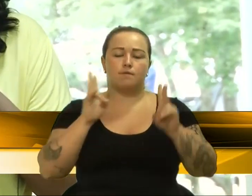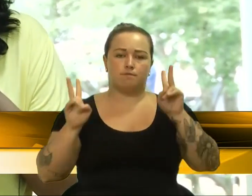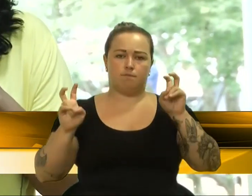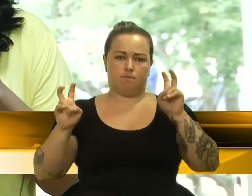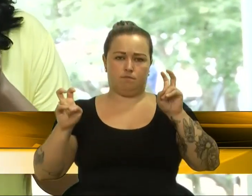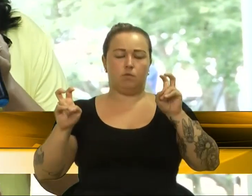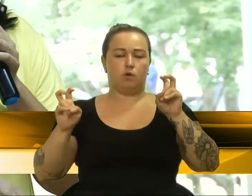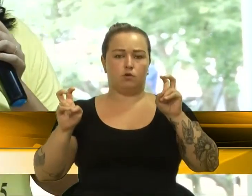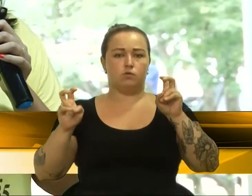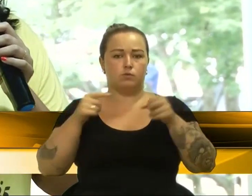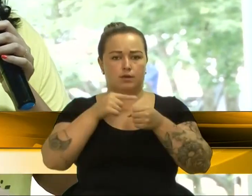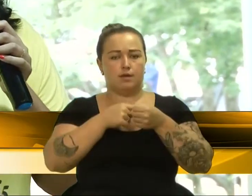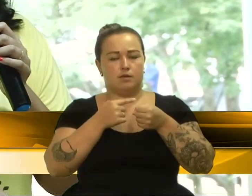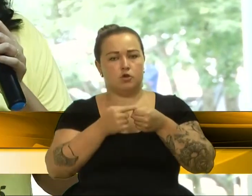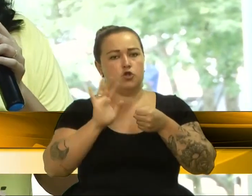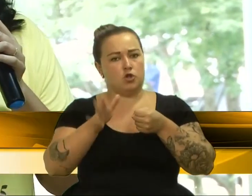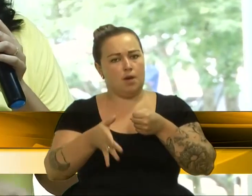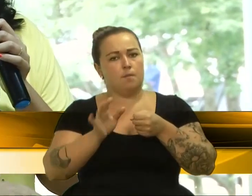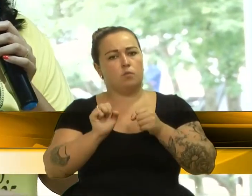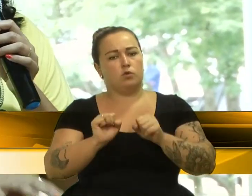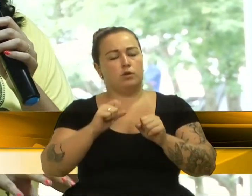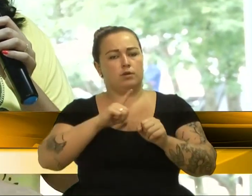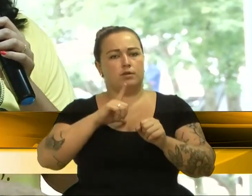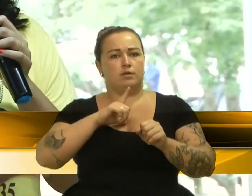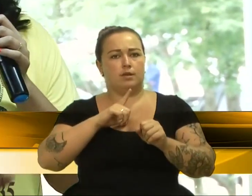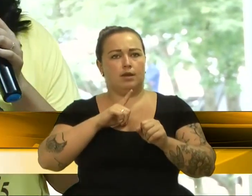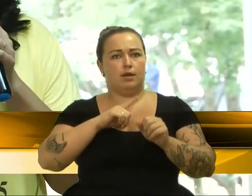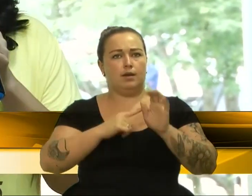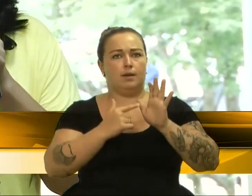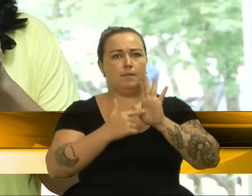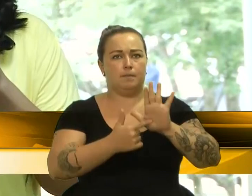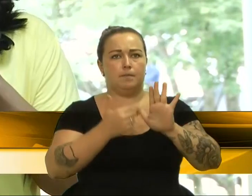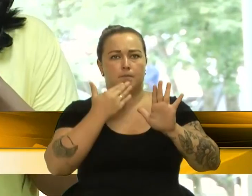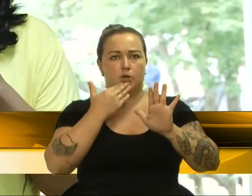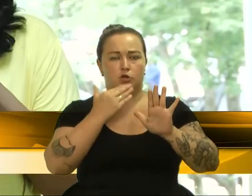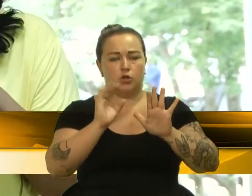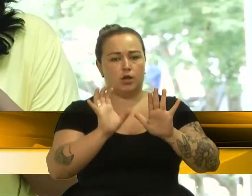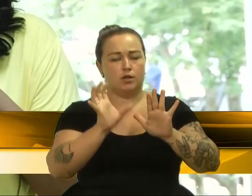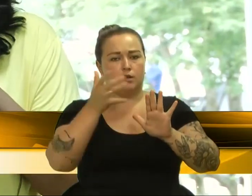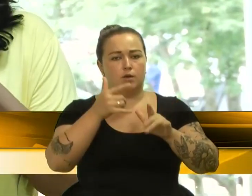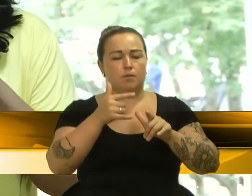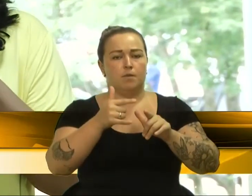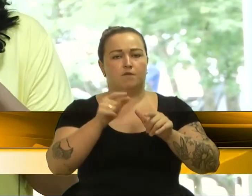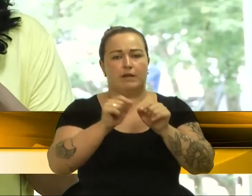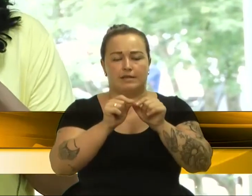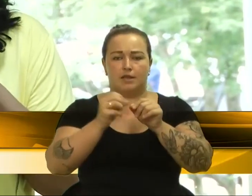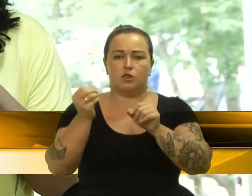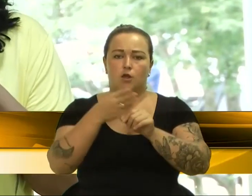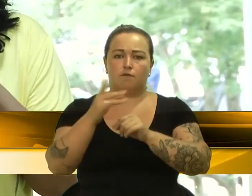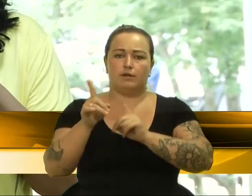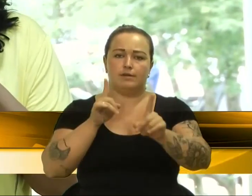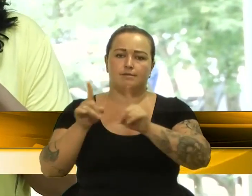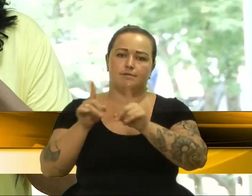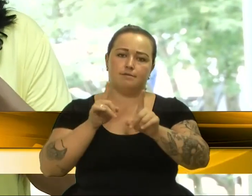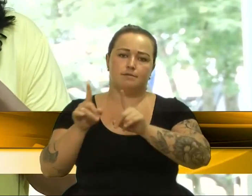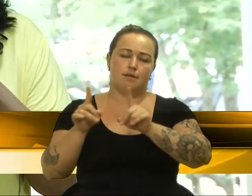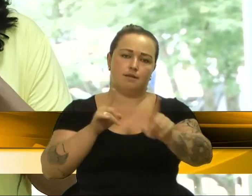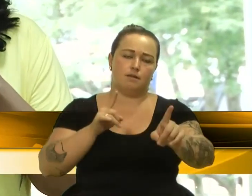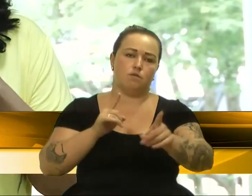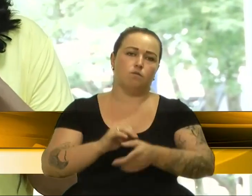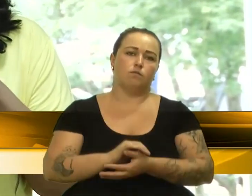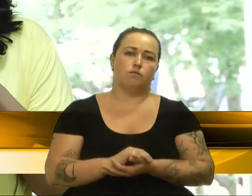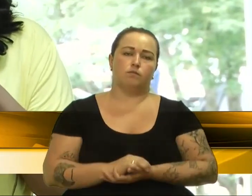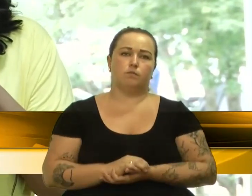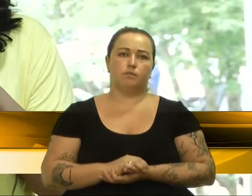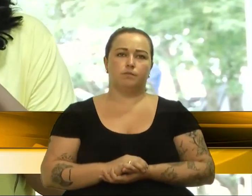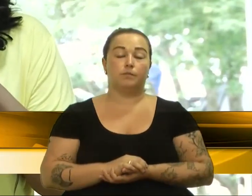de hoje, e poderiam já ter se encaminhado essa solução para a licitação, para colocar a